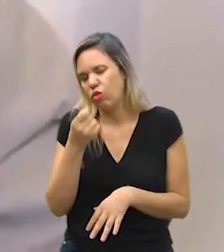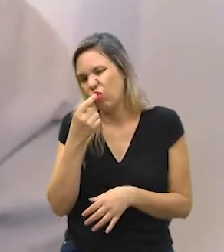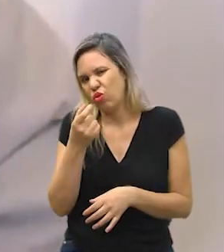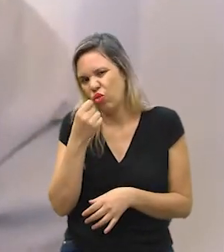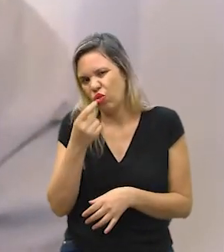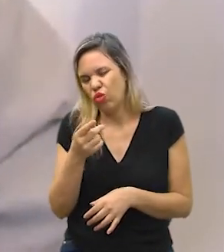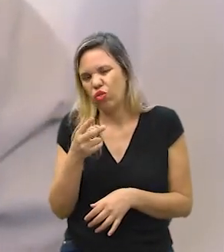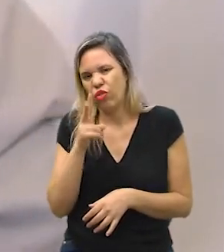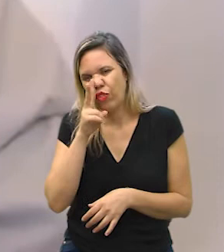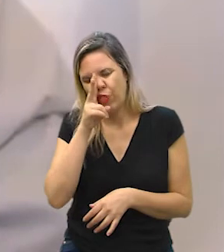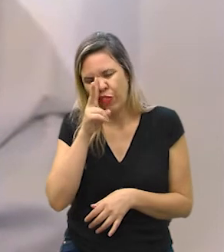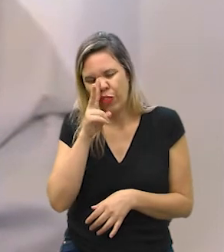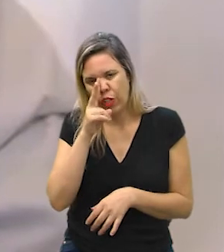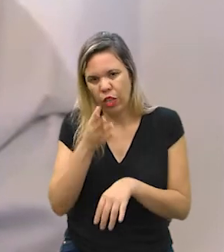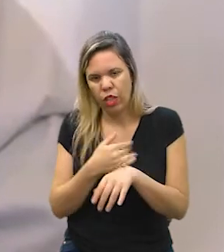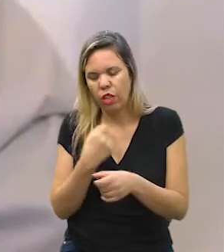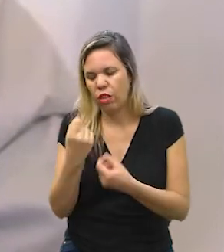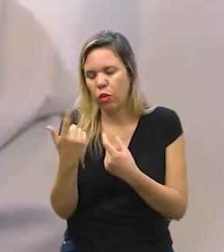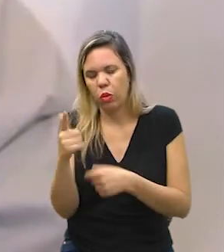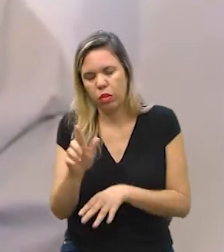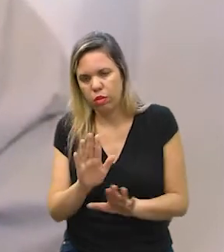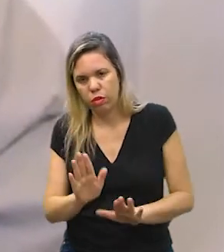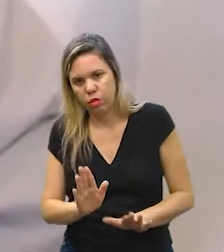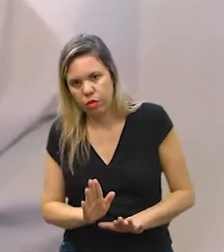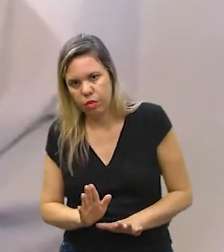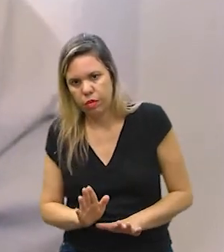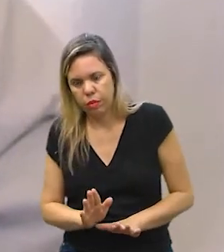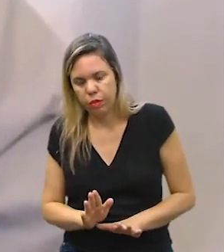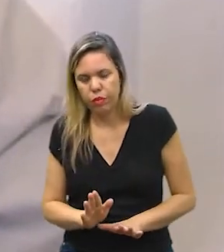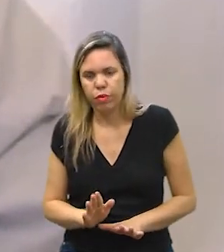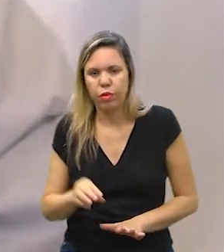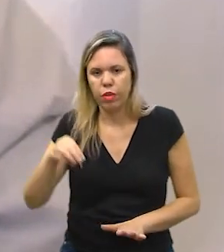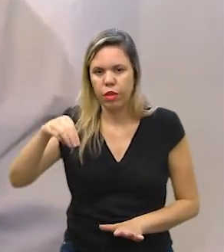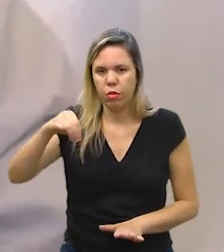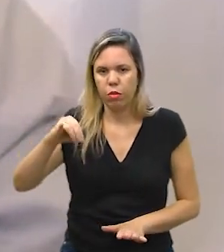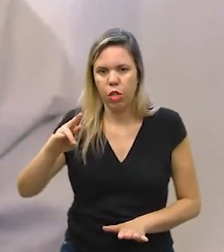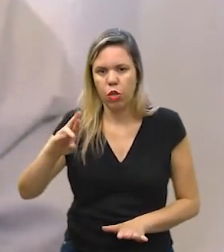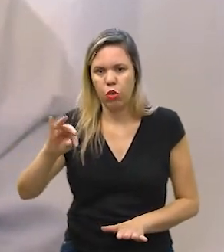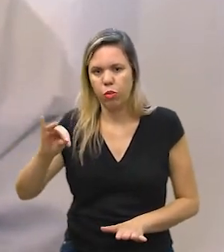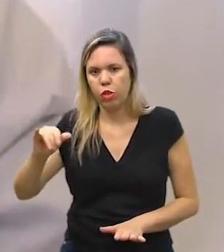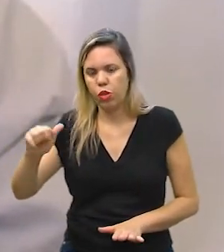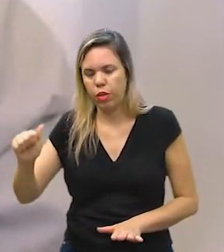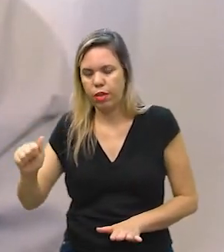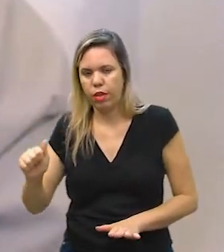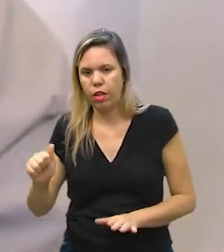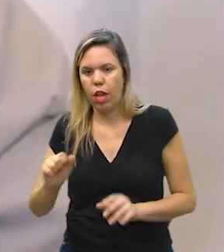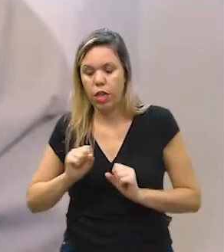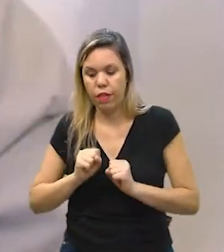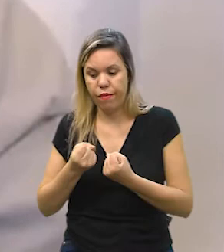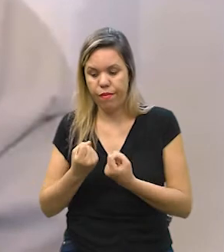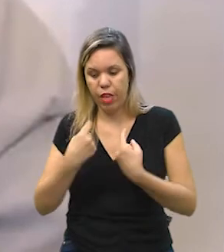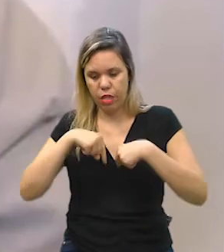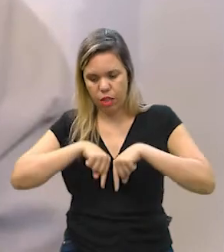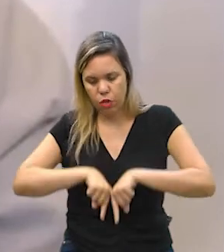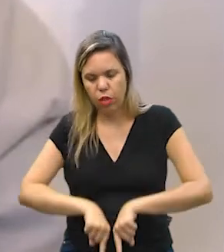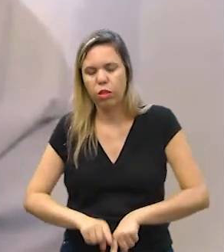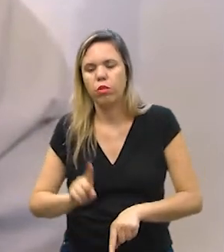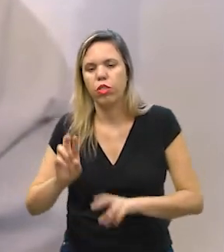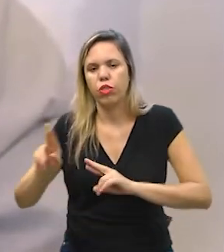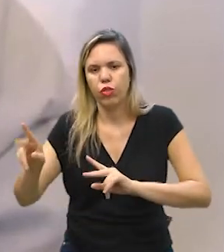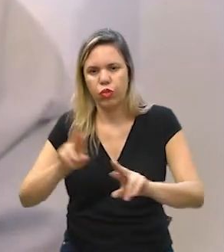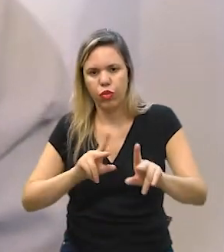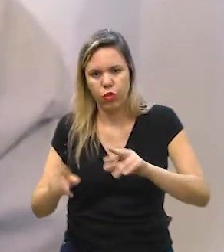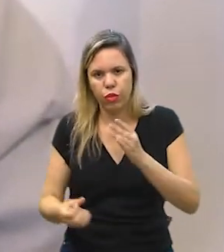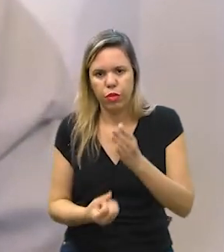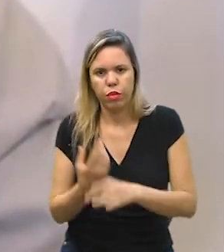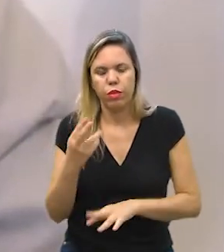quando você compara com crianças que não tomam antibiótico, a microbiota é totalmente diferente. A evolução é diferente, o aparecimento de doenças